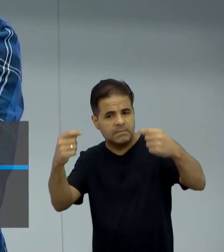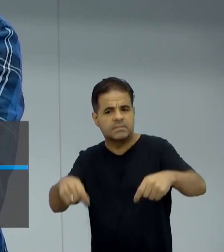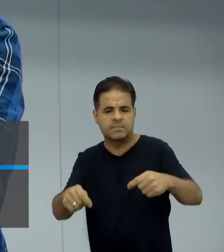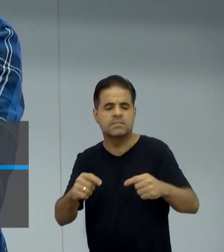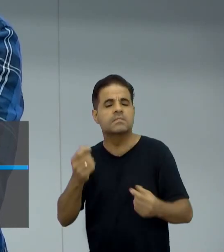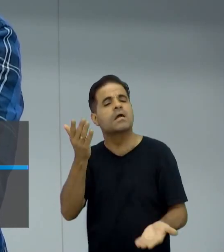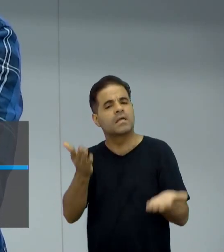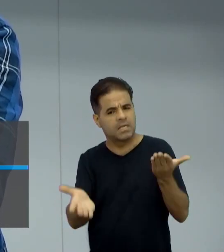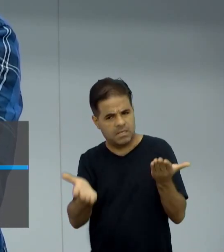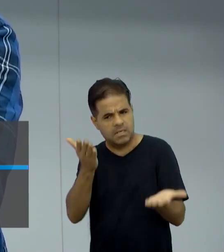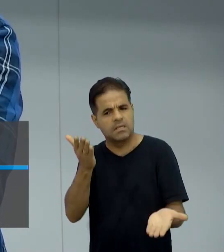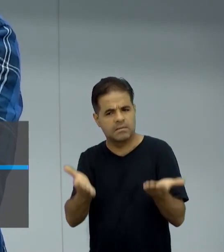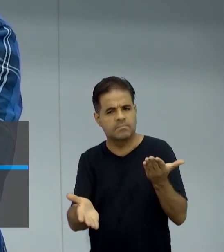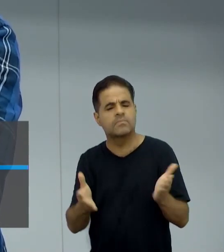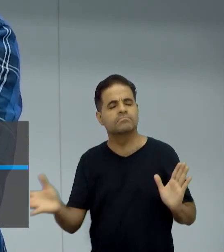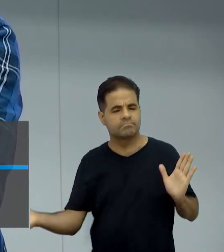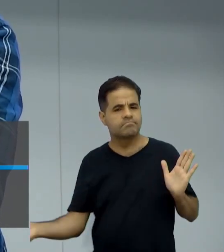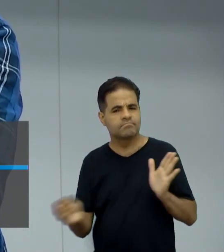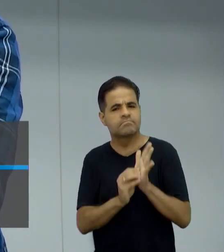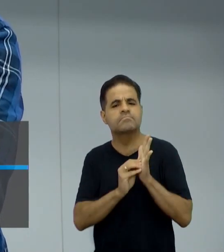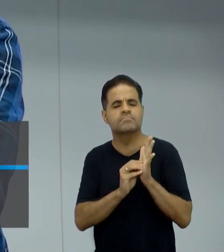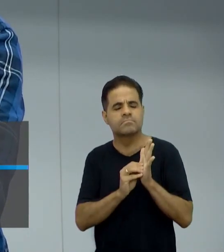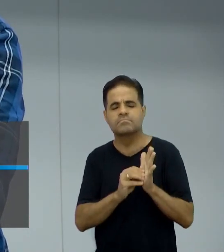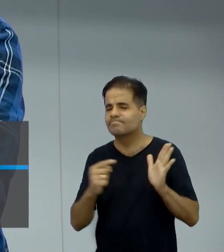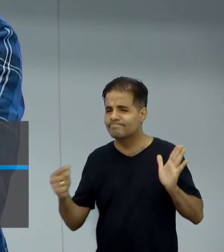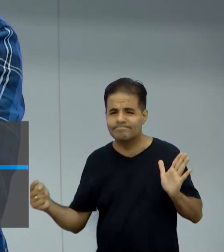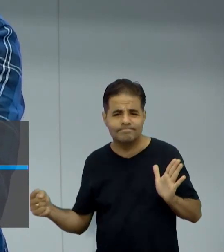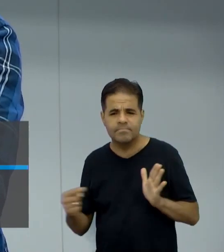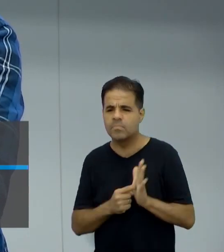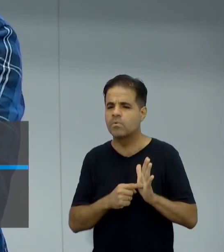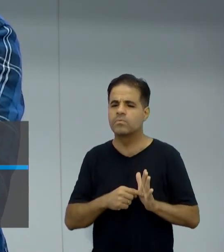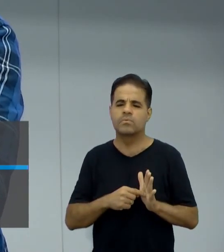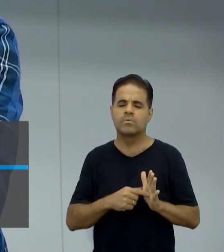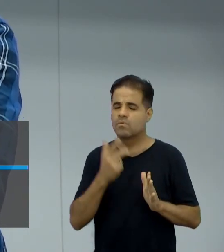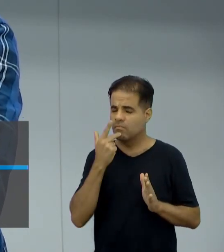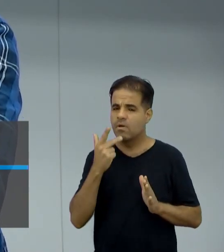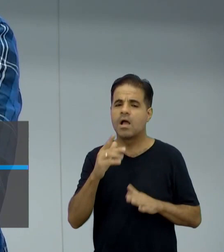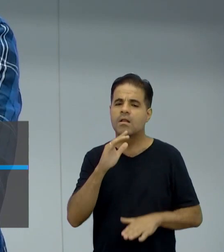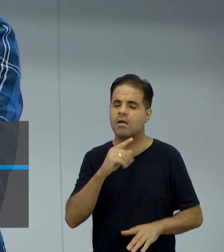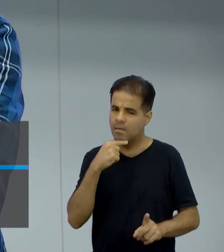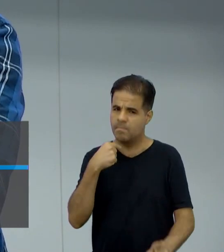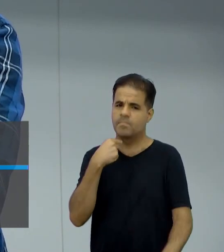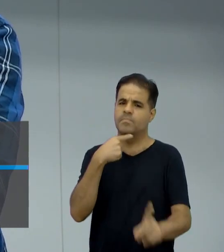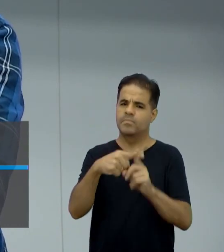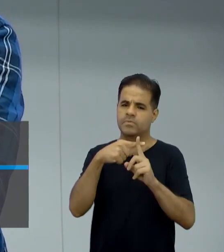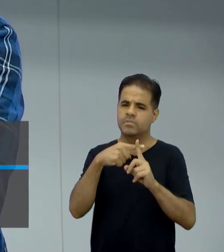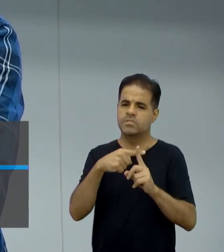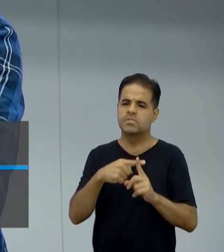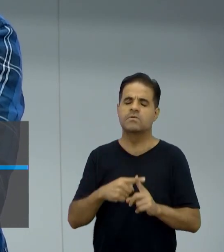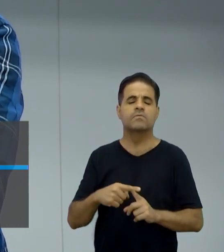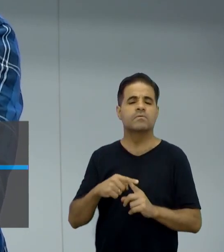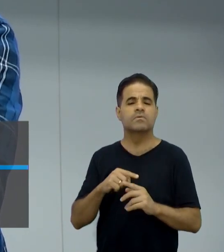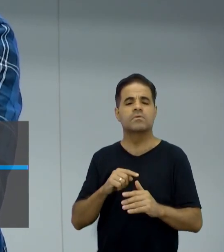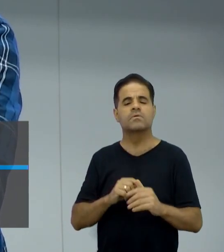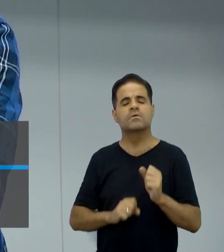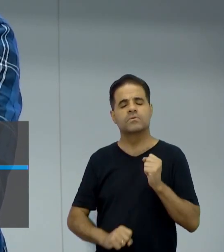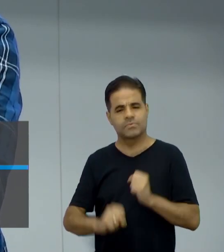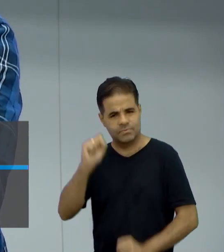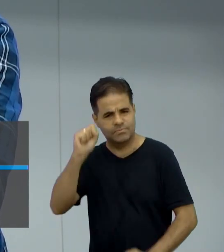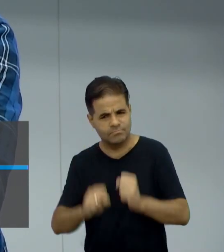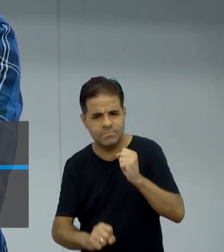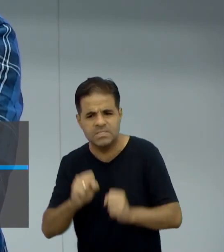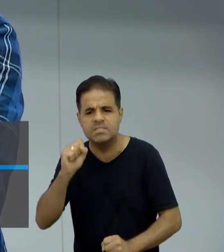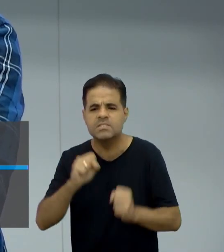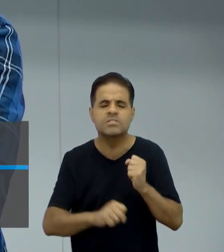esse equilíbrio, tá? Legal. Mas o ponto que eu ressalto aí, que é muito positivo, é que na indústria de jogos a gente